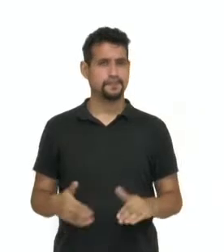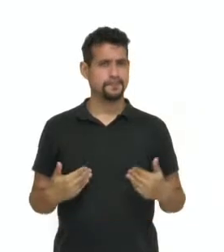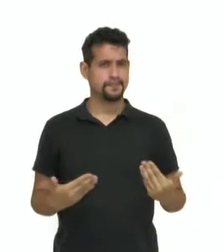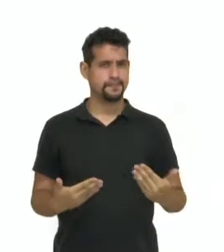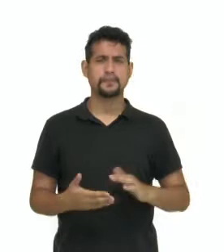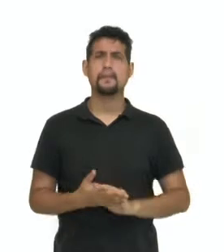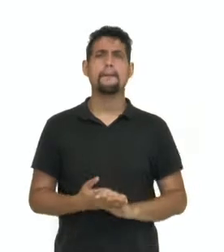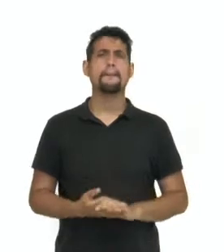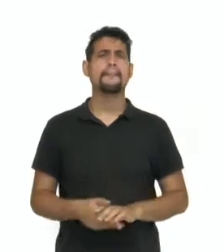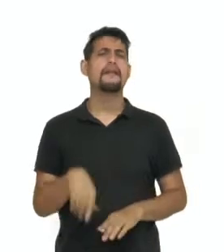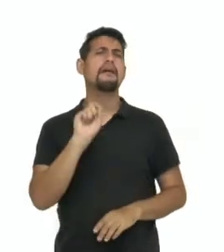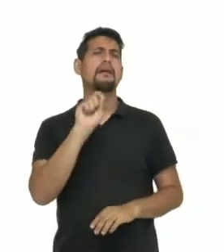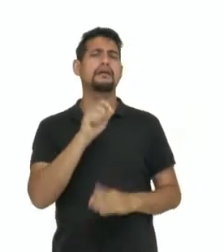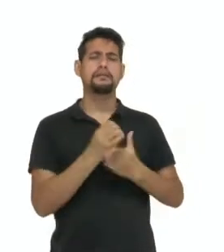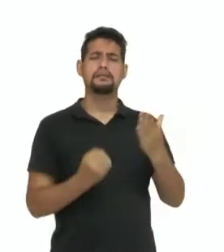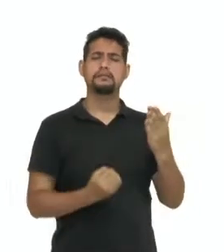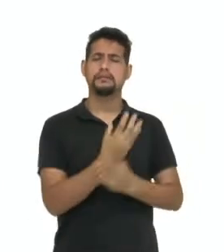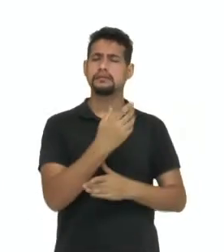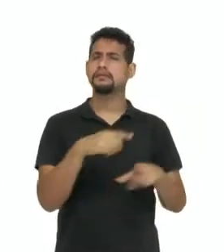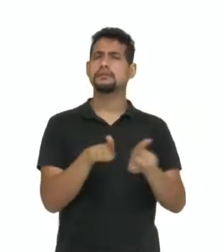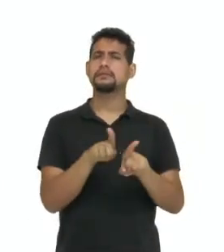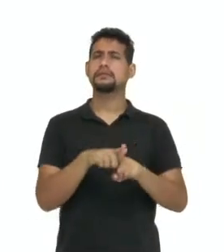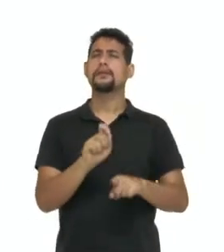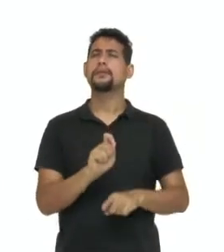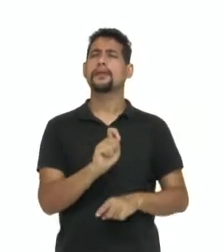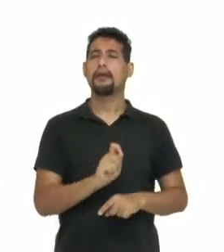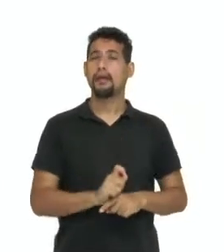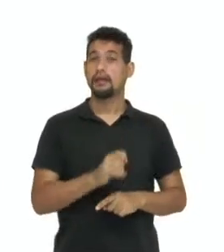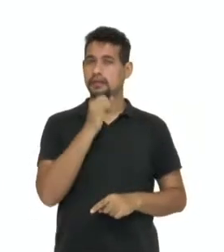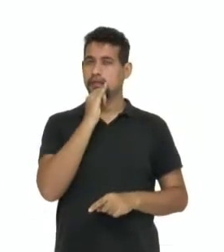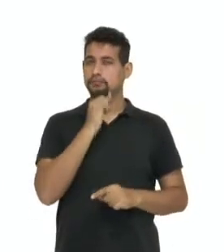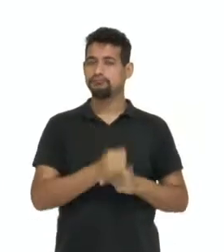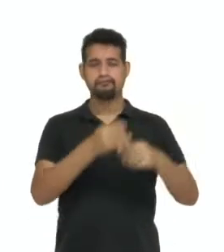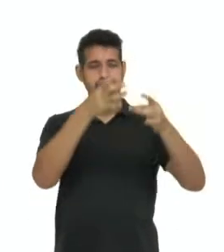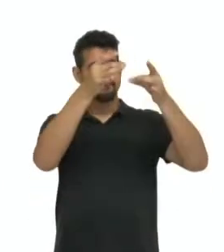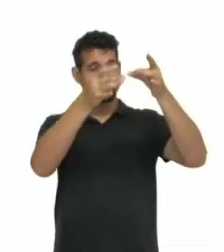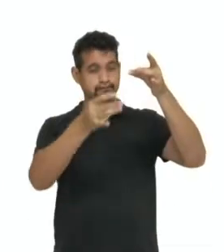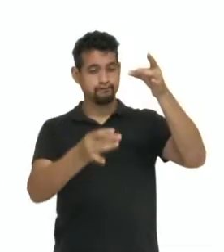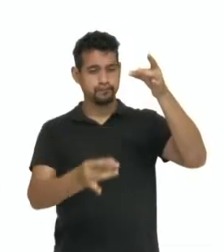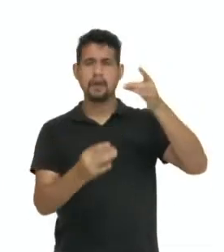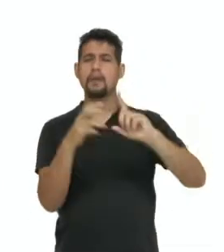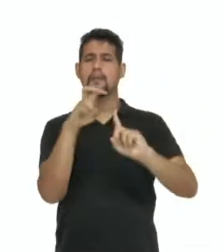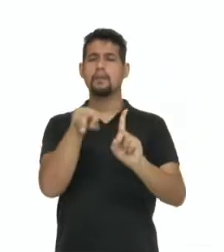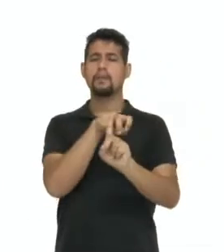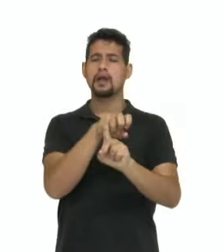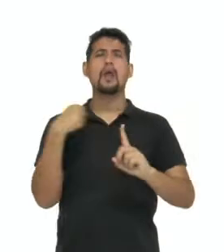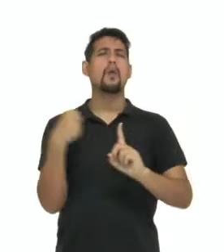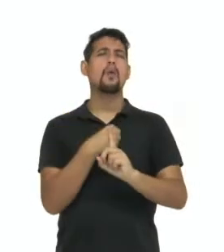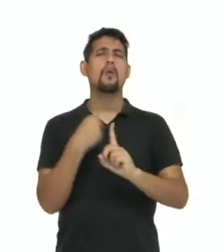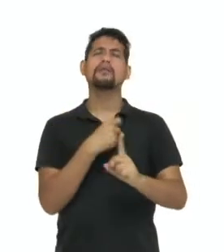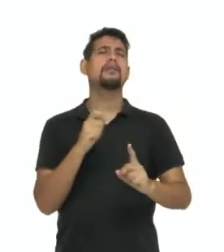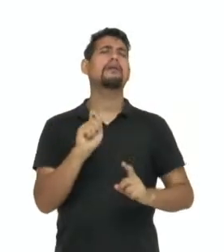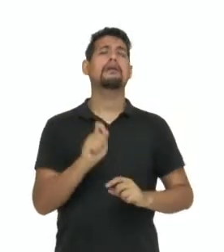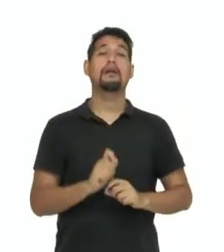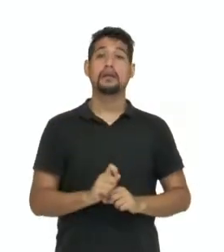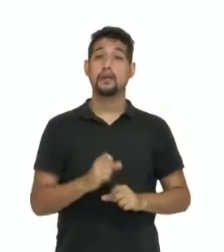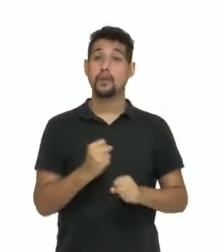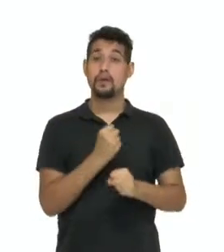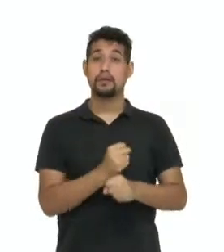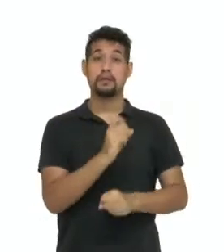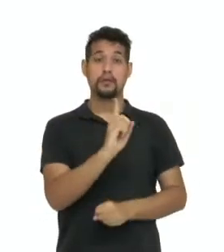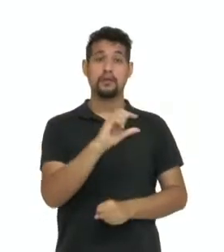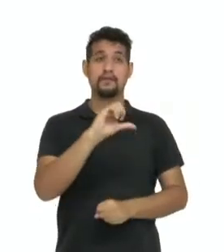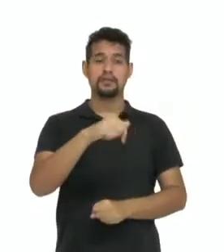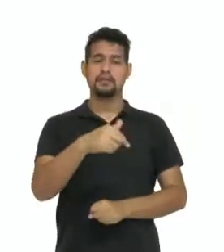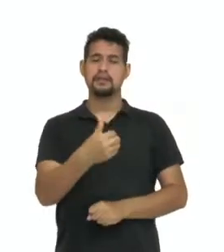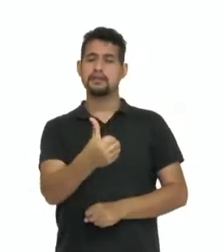Bom, quem fundamentou, né, essa modalidade de luta, né? As entidades. Em